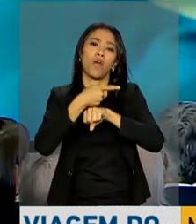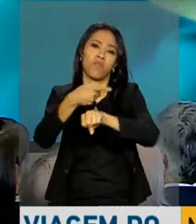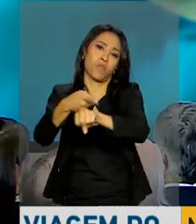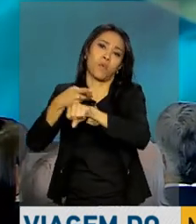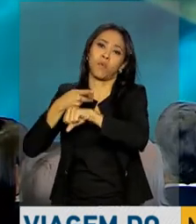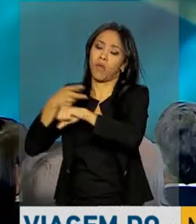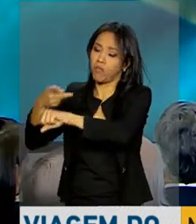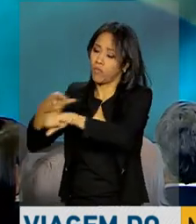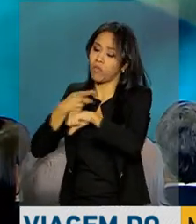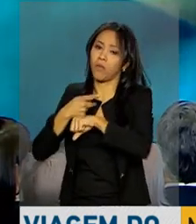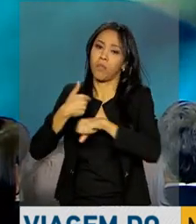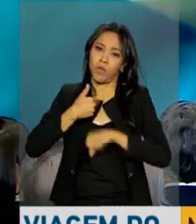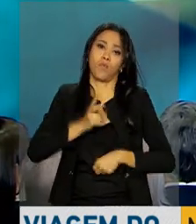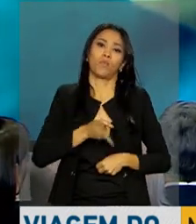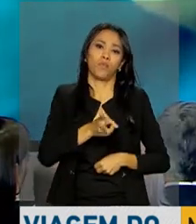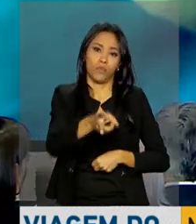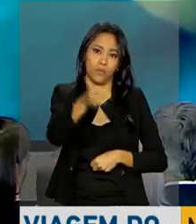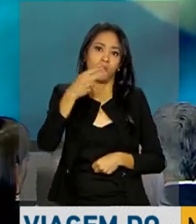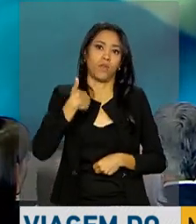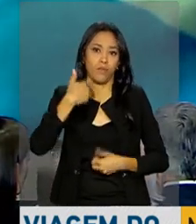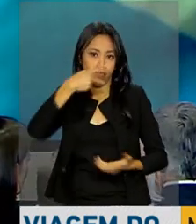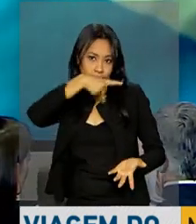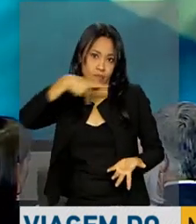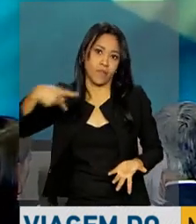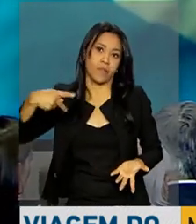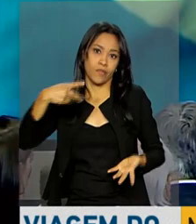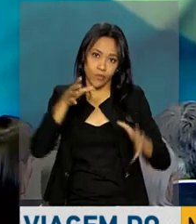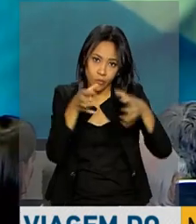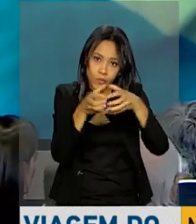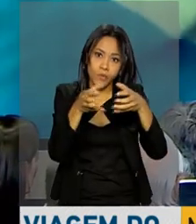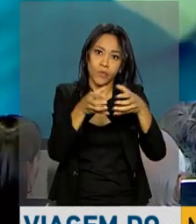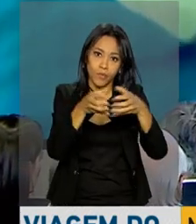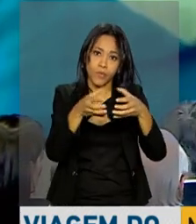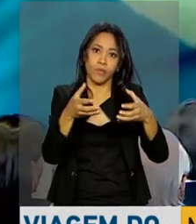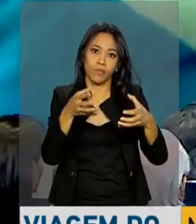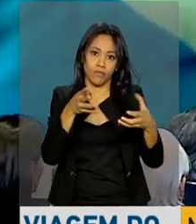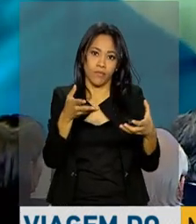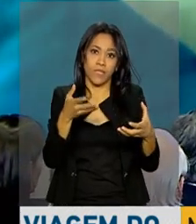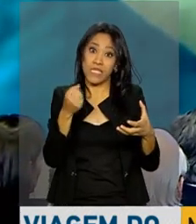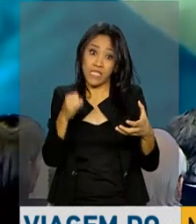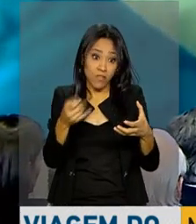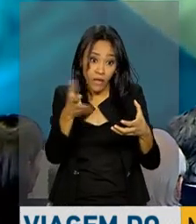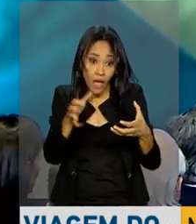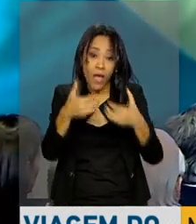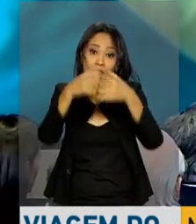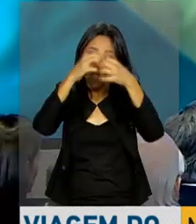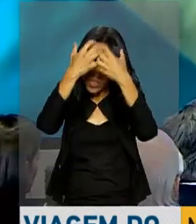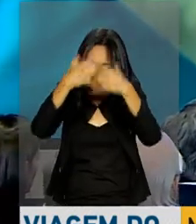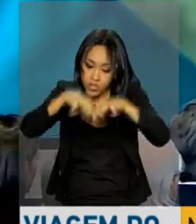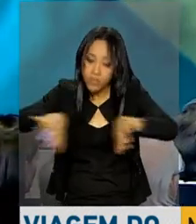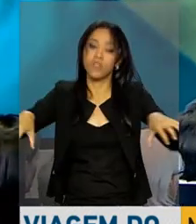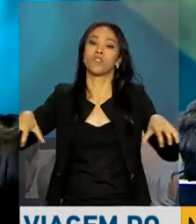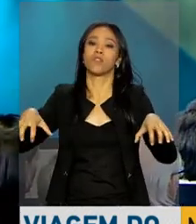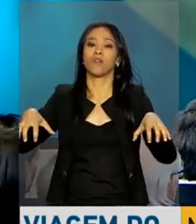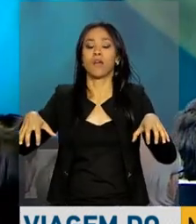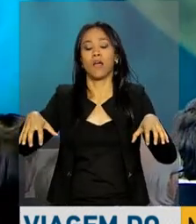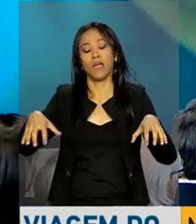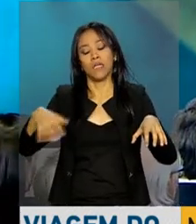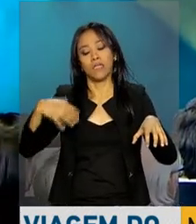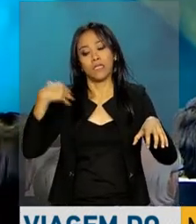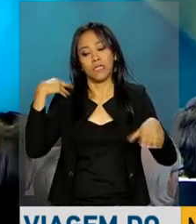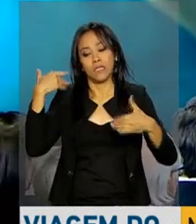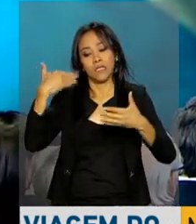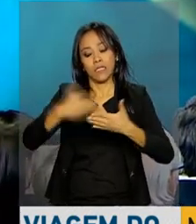você não for candidato, novamente é uma reeleição no partido, o partido vai se dividir. Então, ao longo desses 15 anos, eu